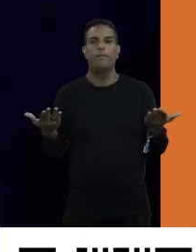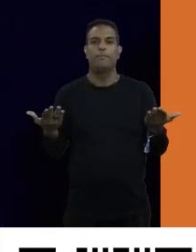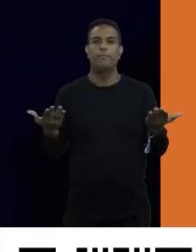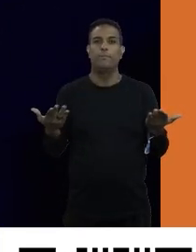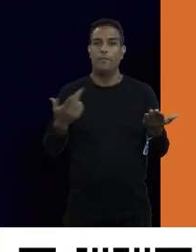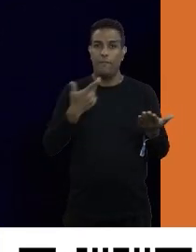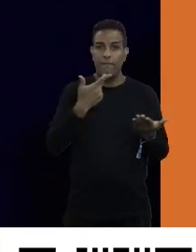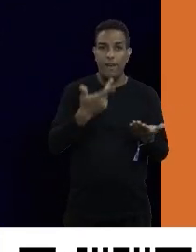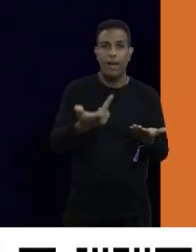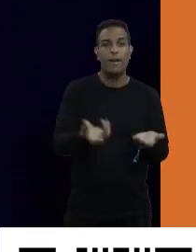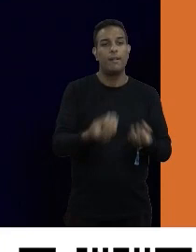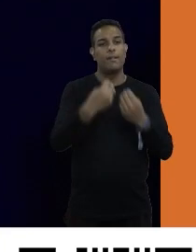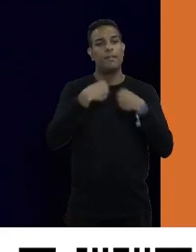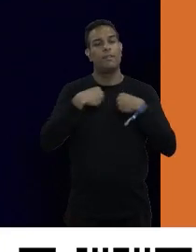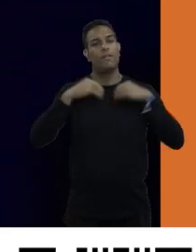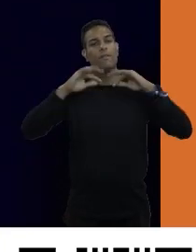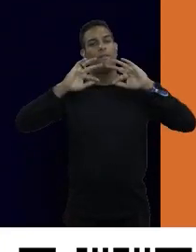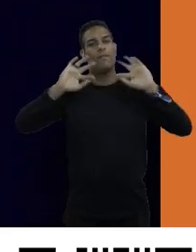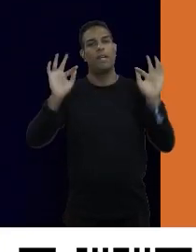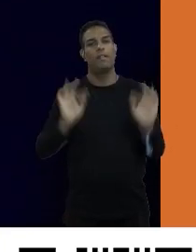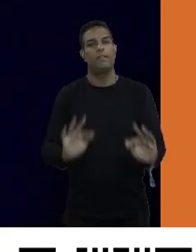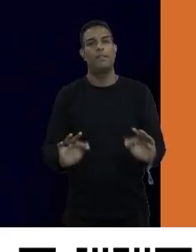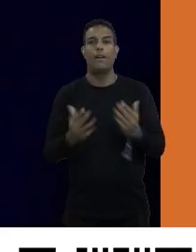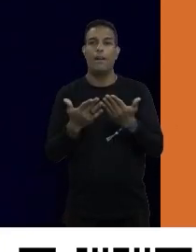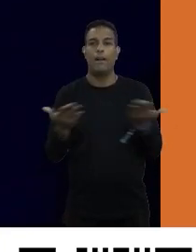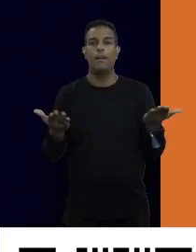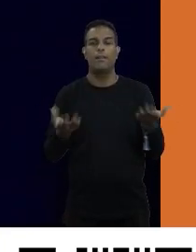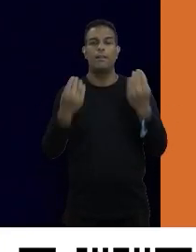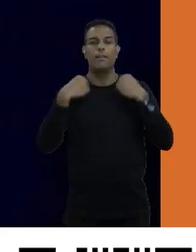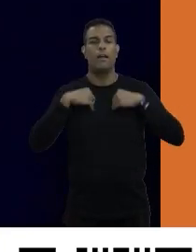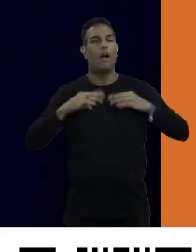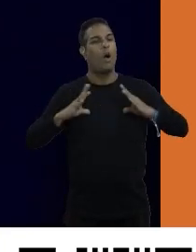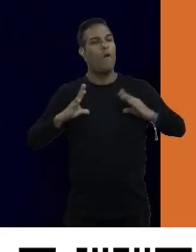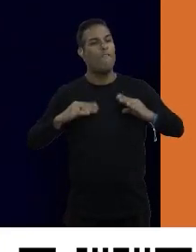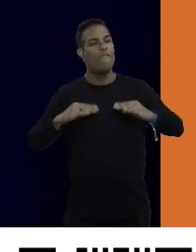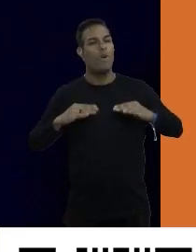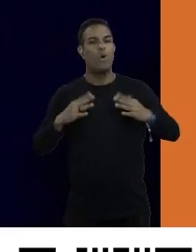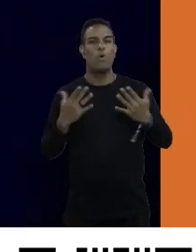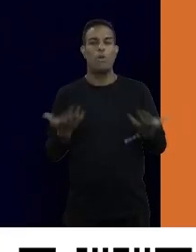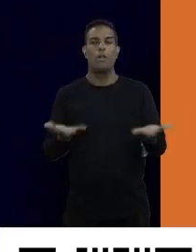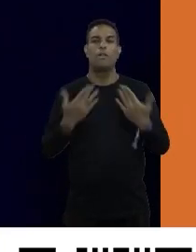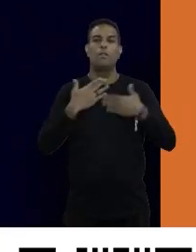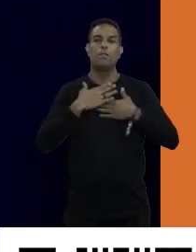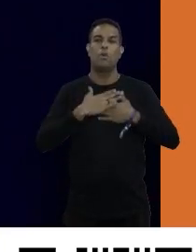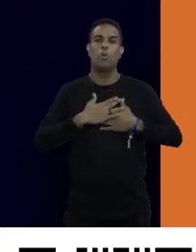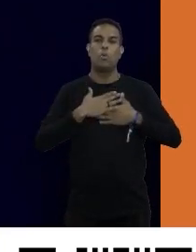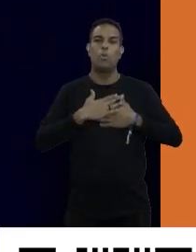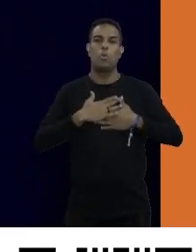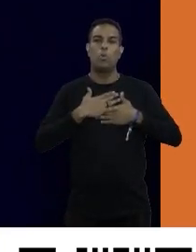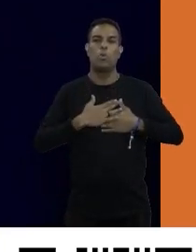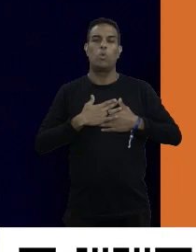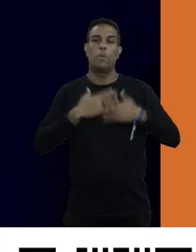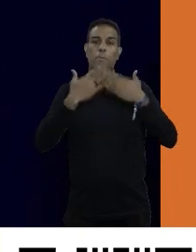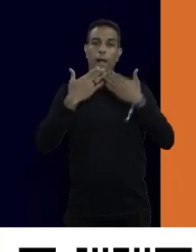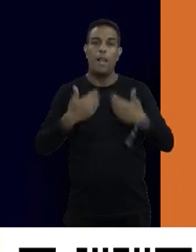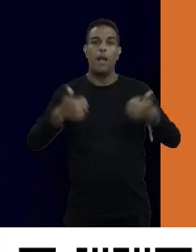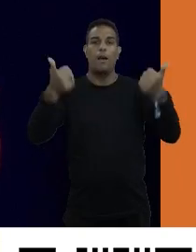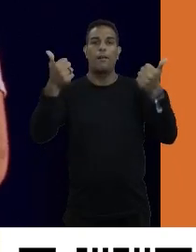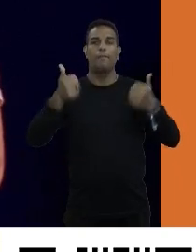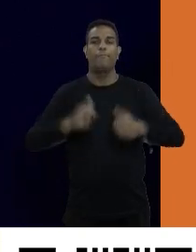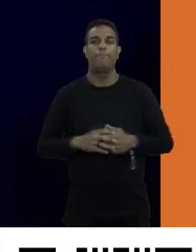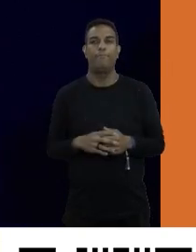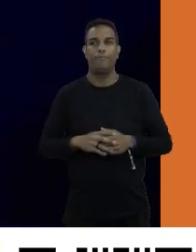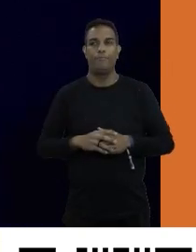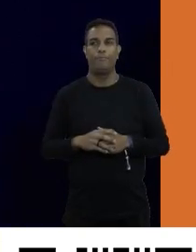vou te falar, ela traz mais felicidade para a gente, mais conforto, né, mais tranquilidade para a gente fazer o nosso melhor.